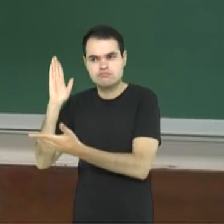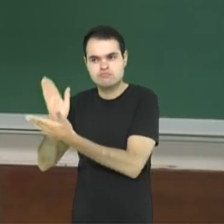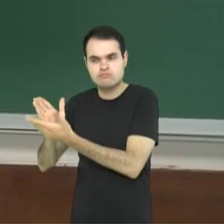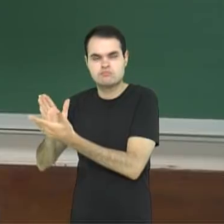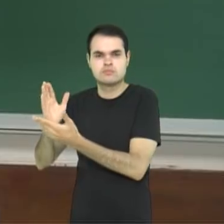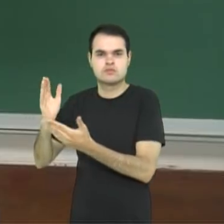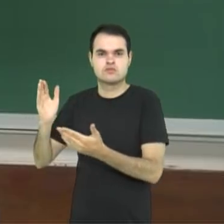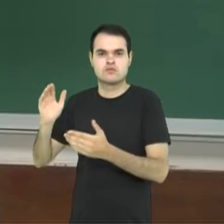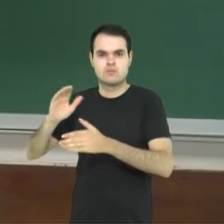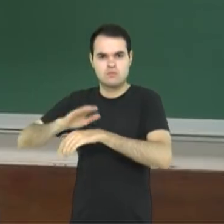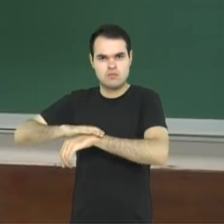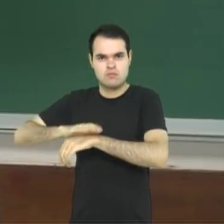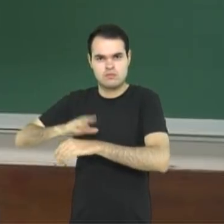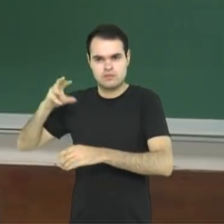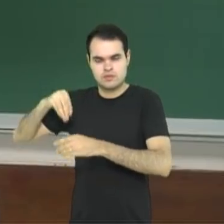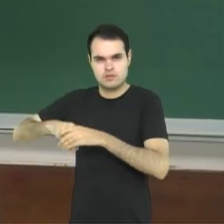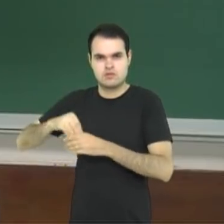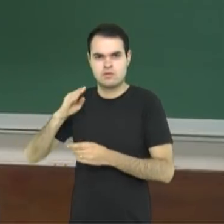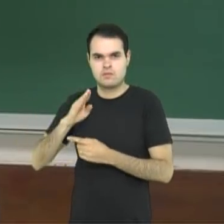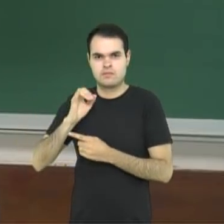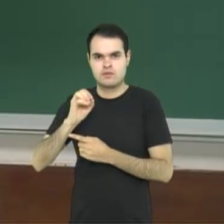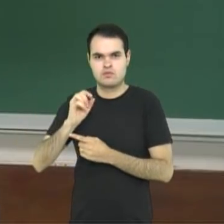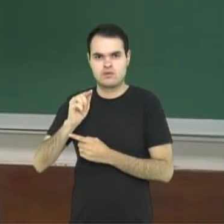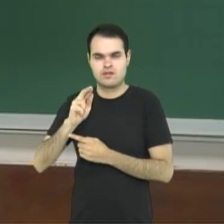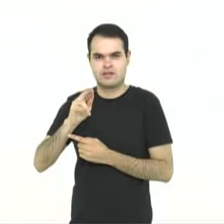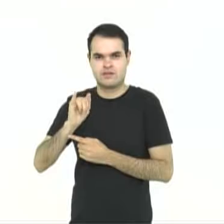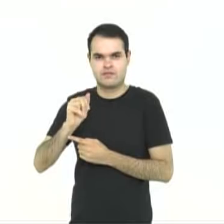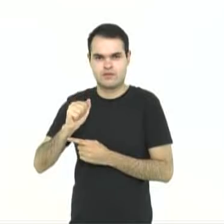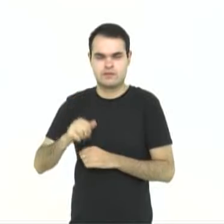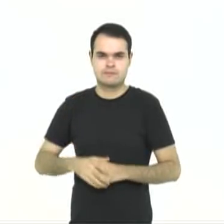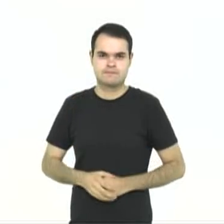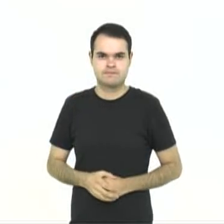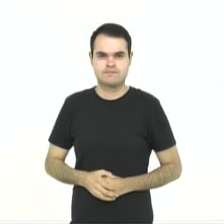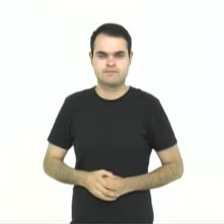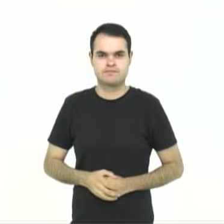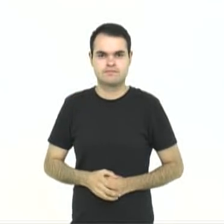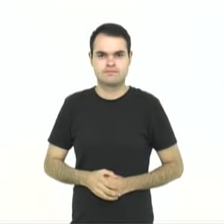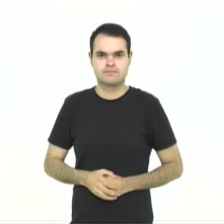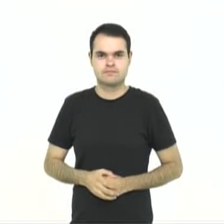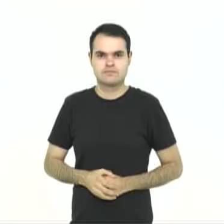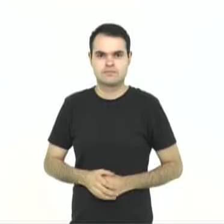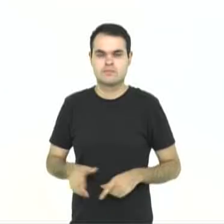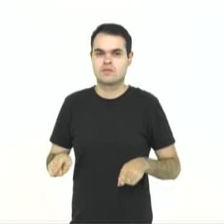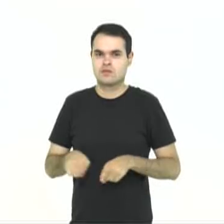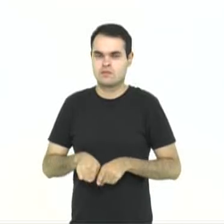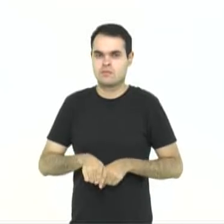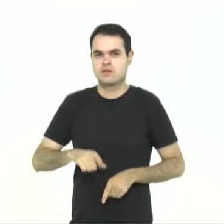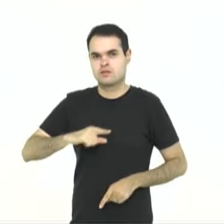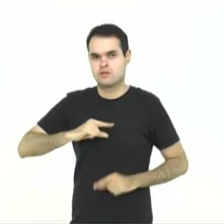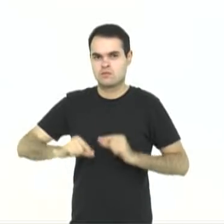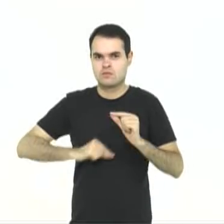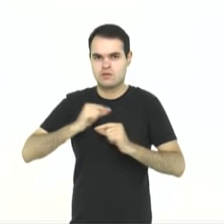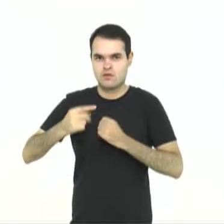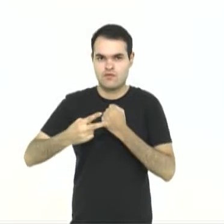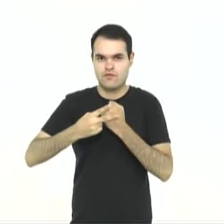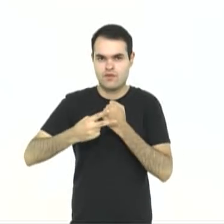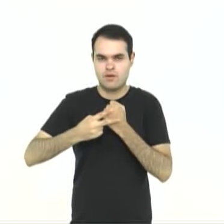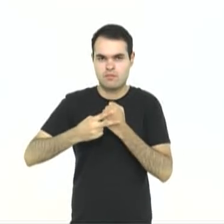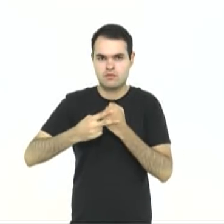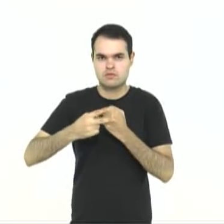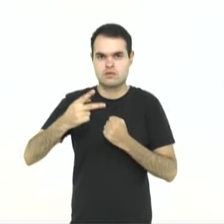ali presentes numa biografia. São uns elementos composicionais, Também tem o predomínio de verbos no